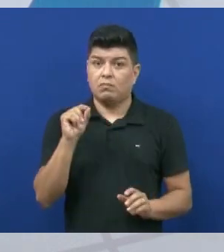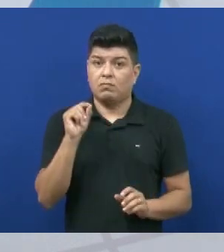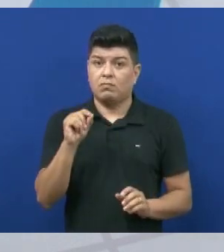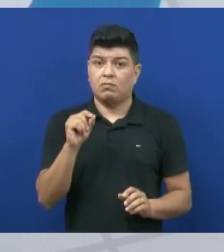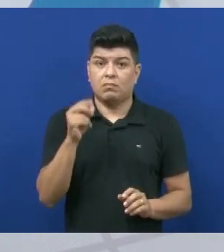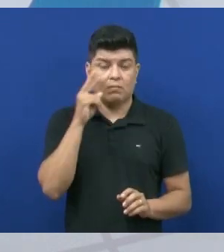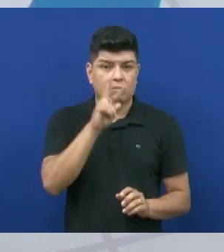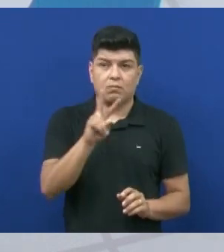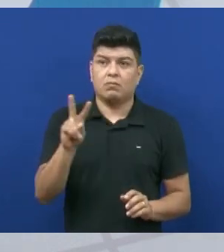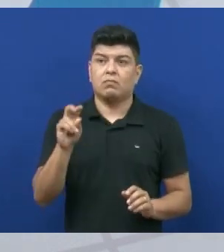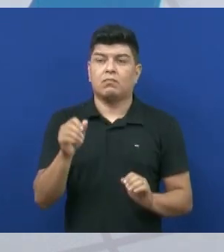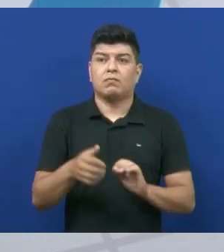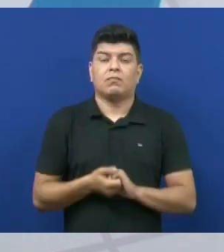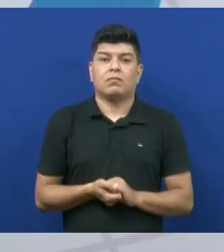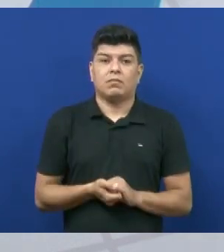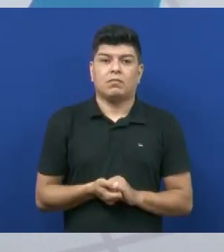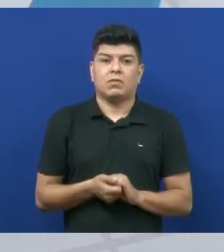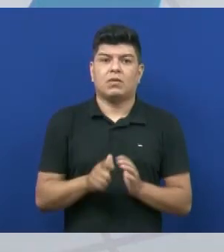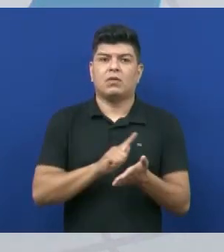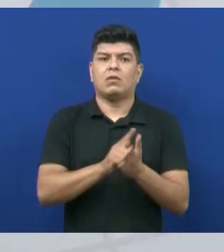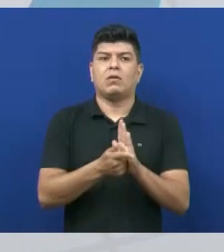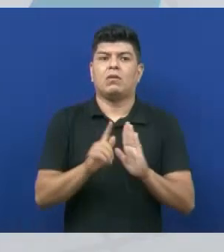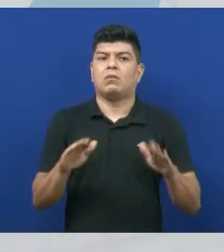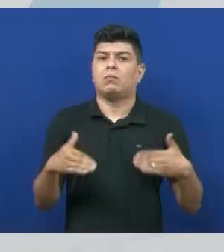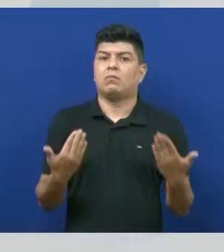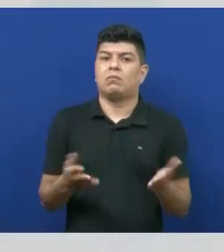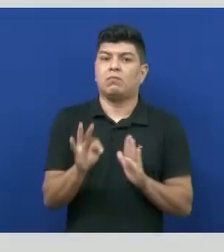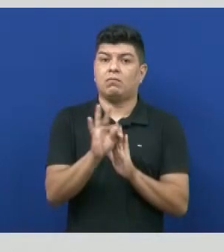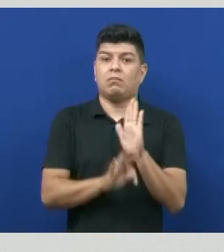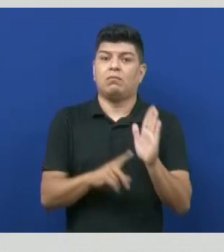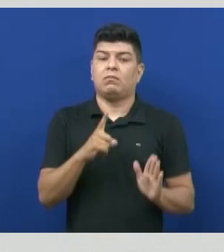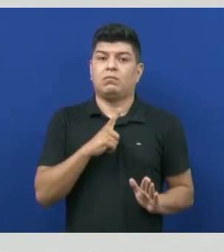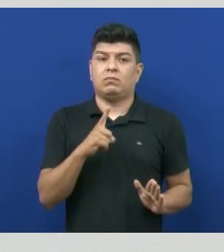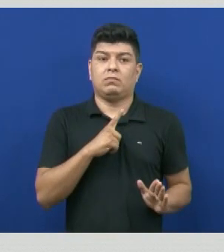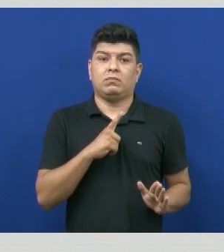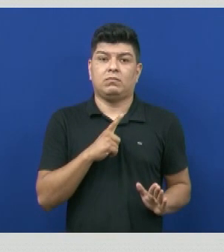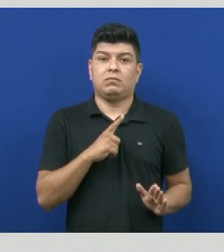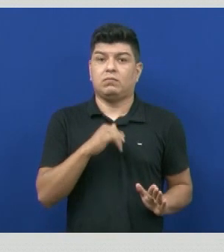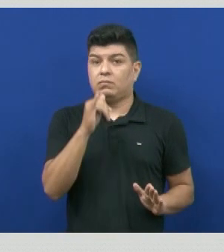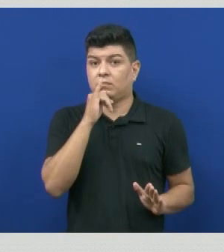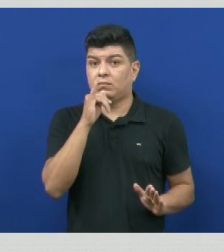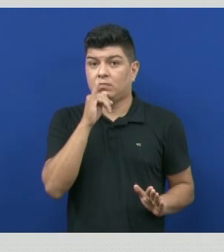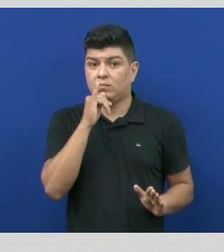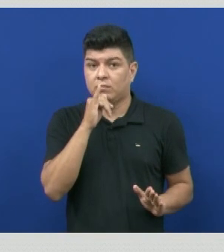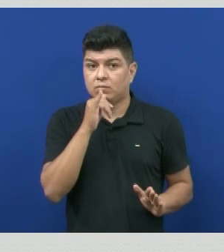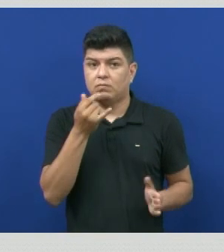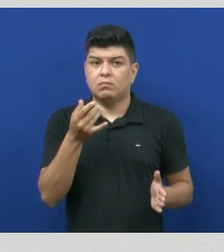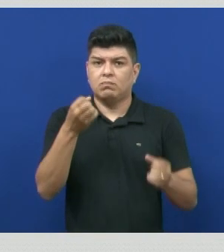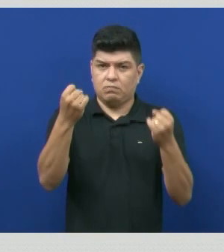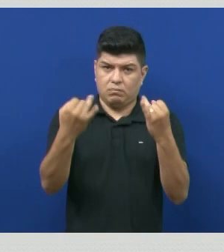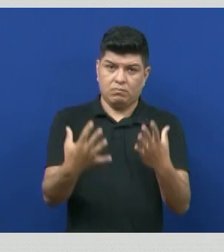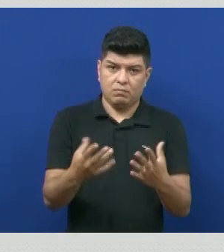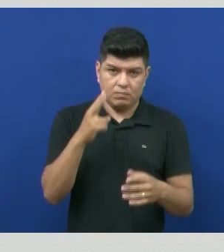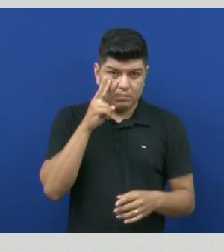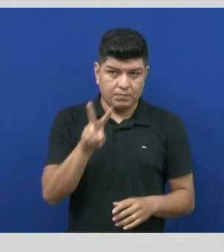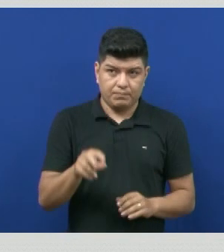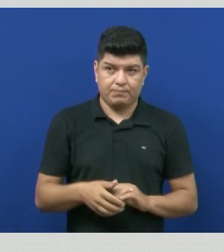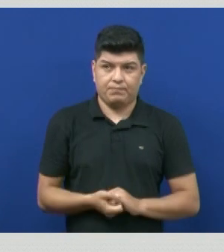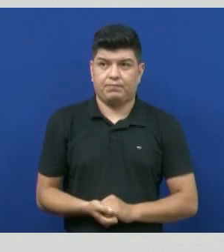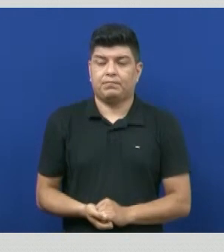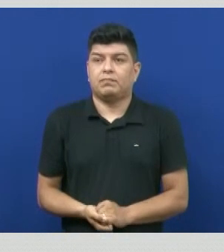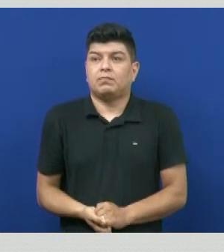de um ponto de vista. Que gêneros textuais nós teríamos do tipo argumentativo? Vamos ver?